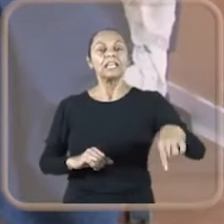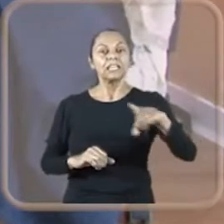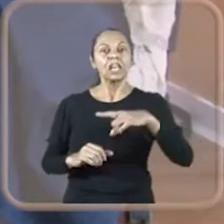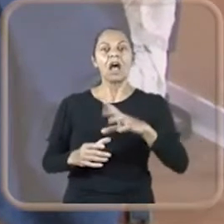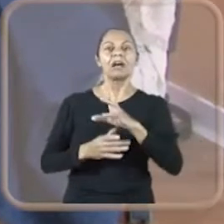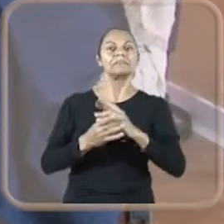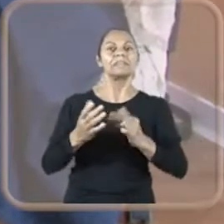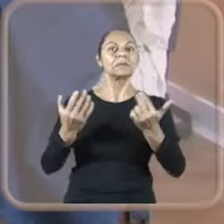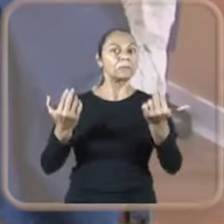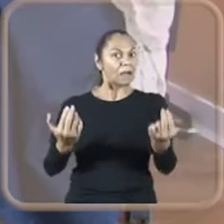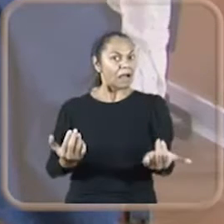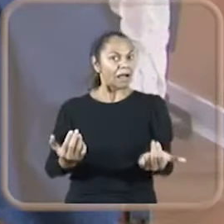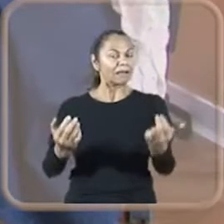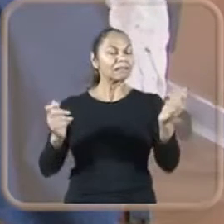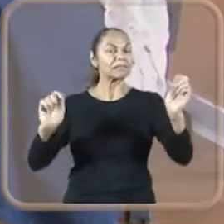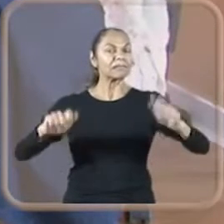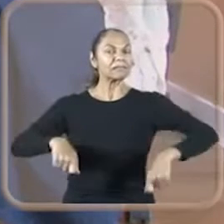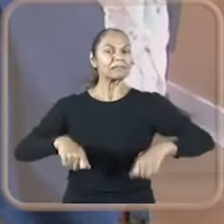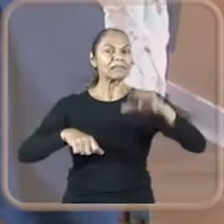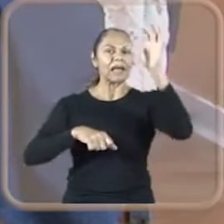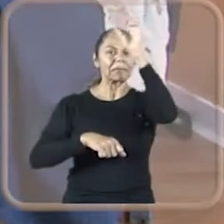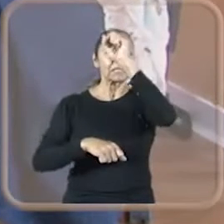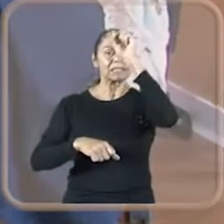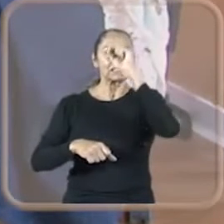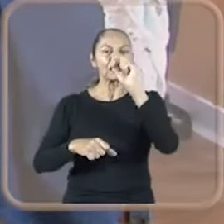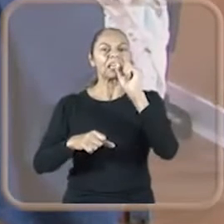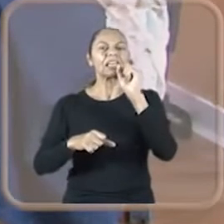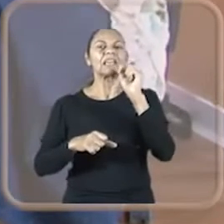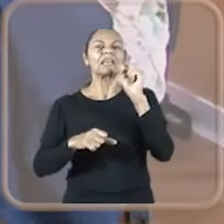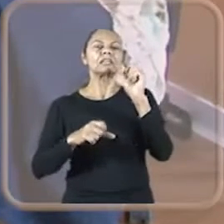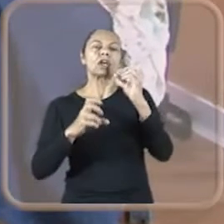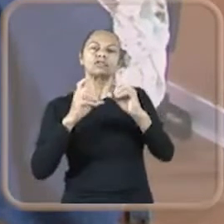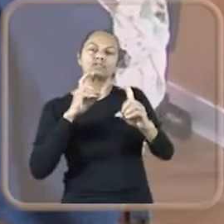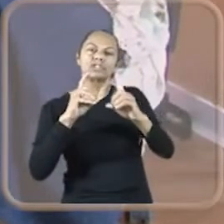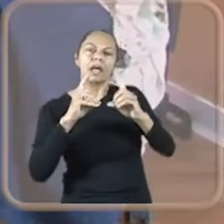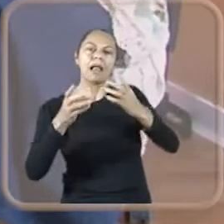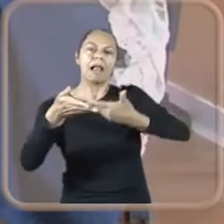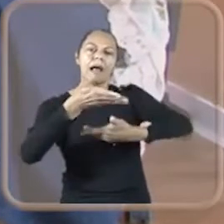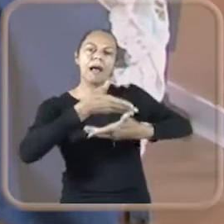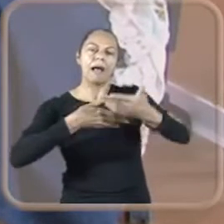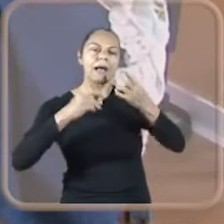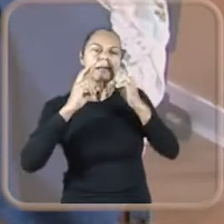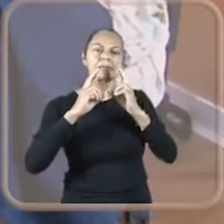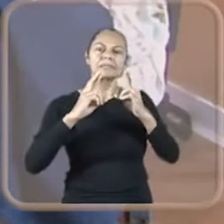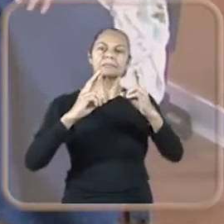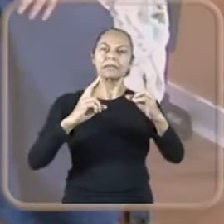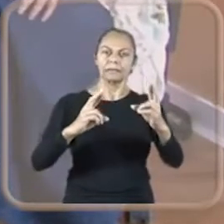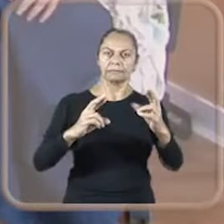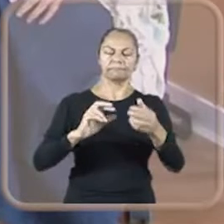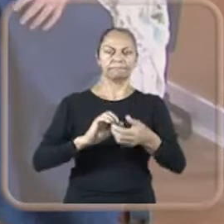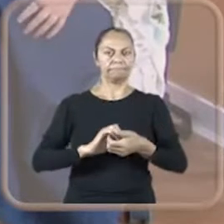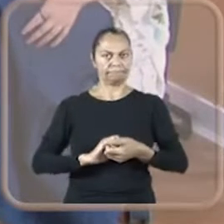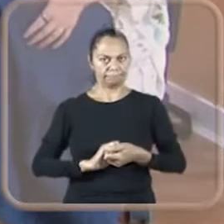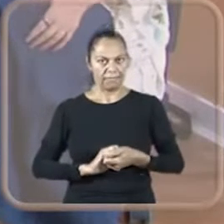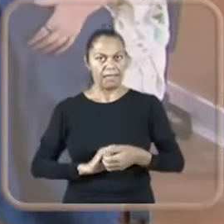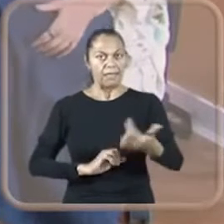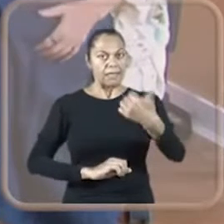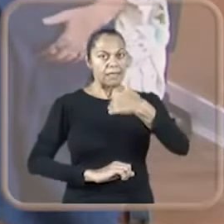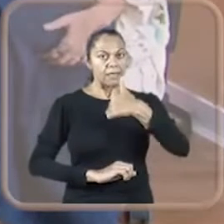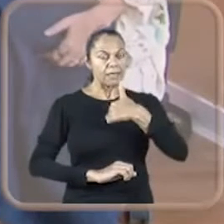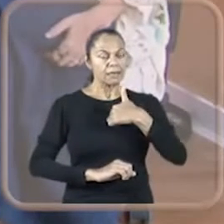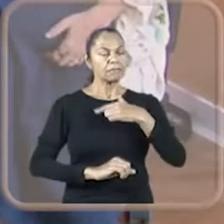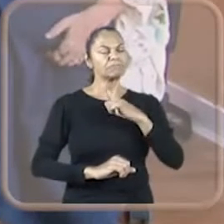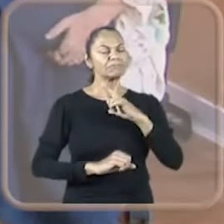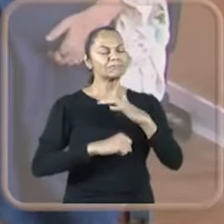capazes de aprender, de ouvir, de falar com respeito. E eu tenho a expectativa, eu tenho muito carinho